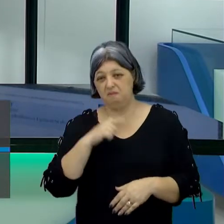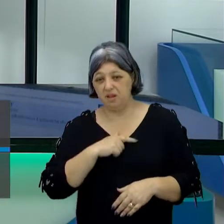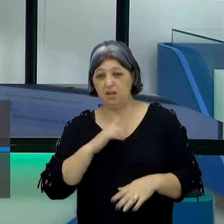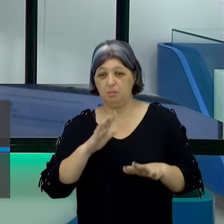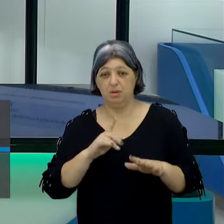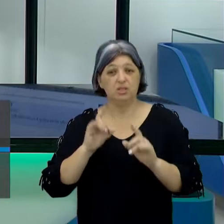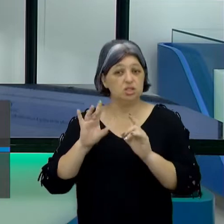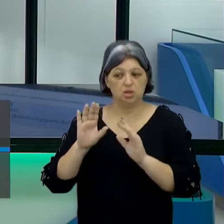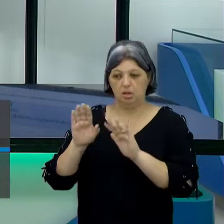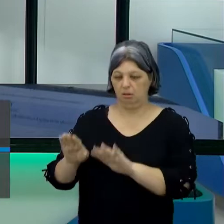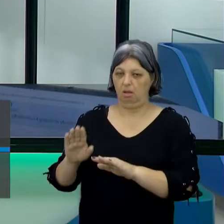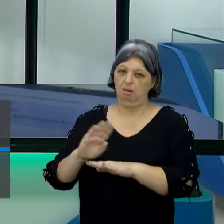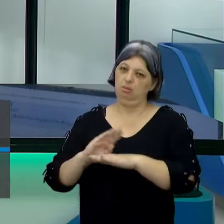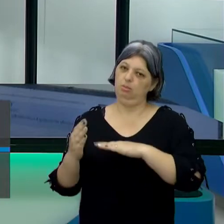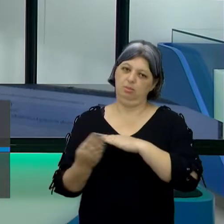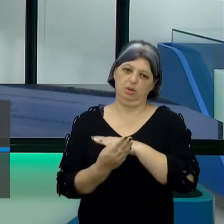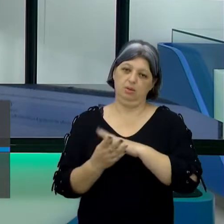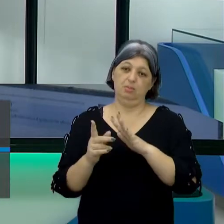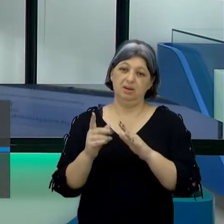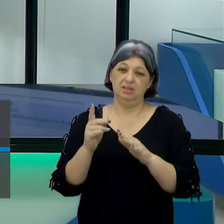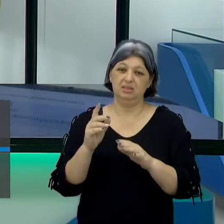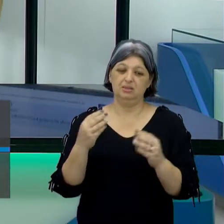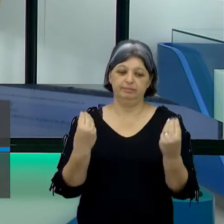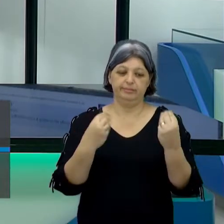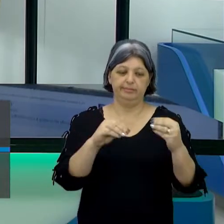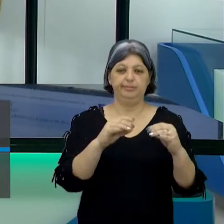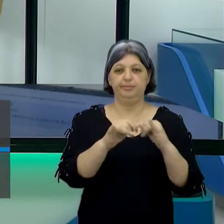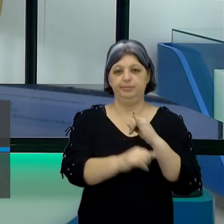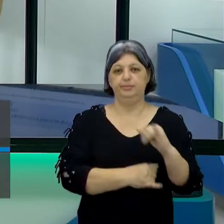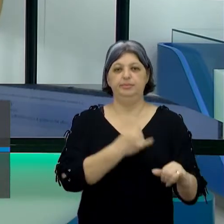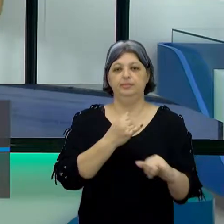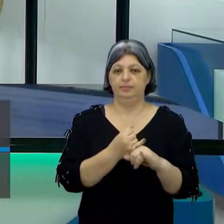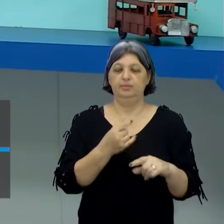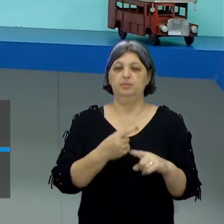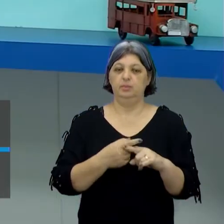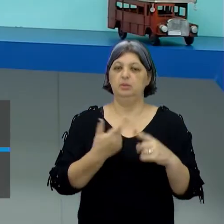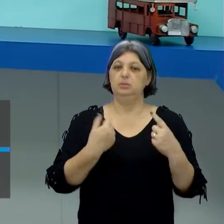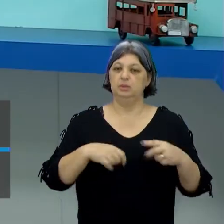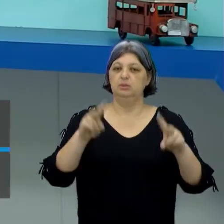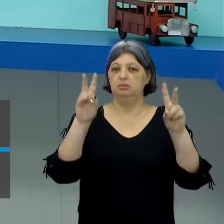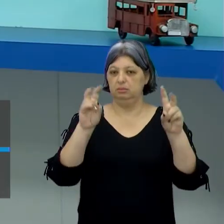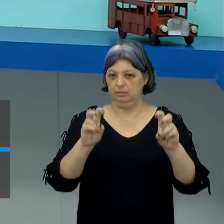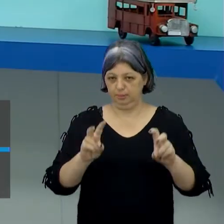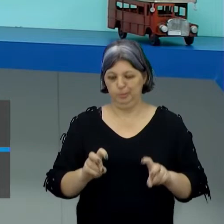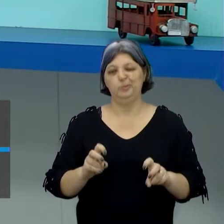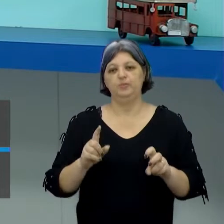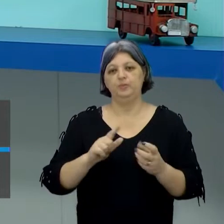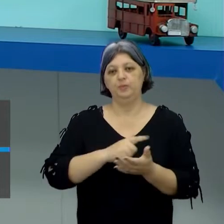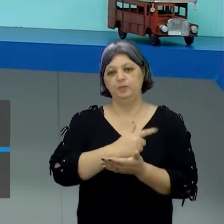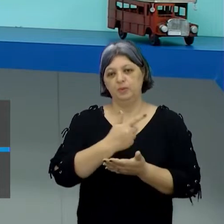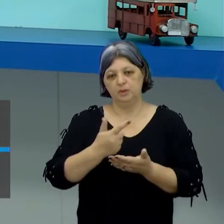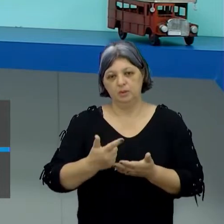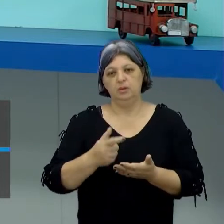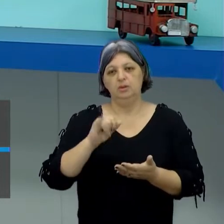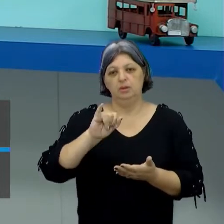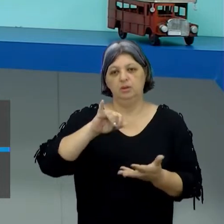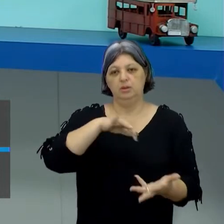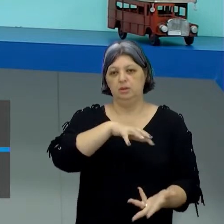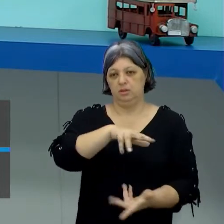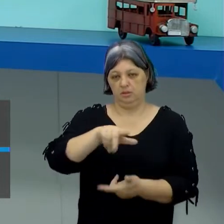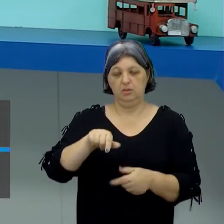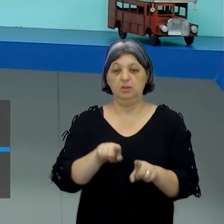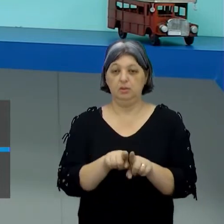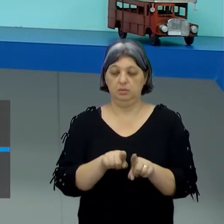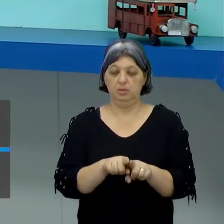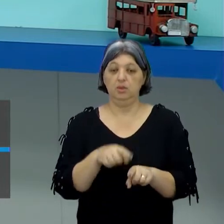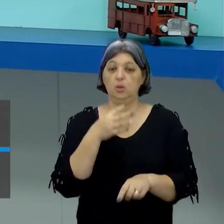bairro. Ficava lá, agora... Quando eu coloco na internet... E é bom saber esses termos, porque eles vão pesquisar em vários jornais internacionais e conhecendo esses